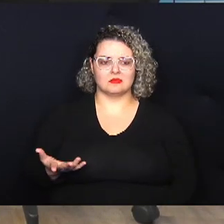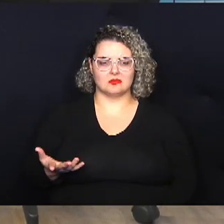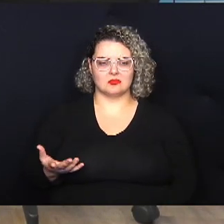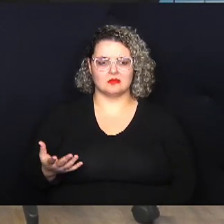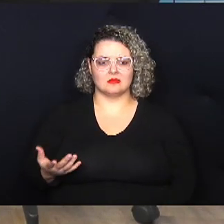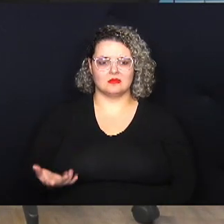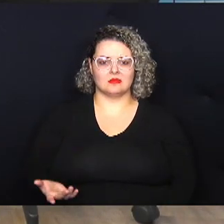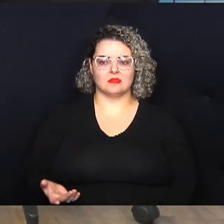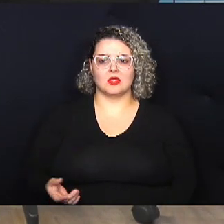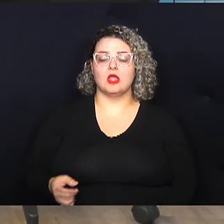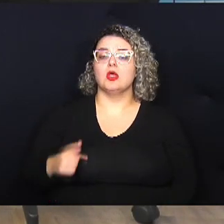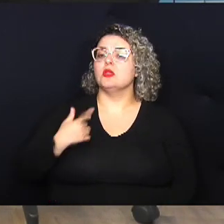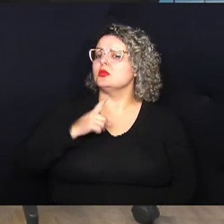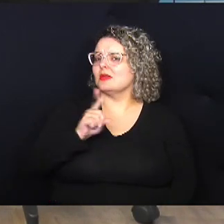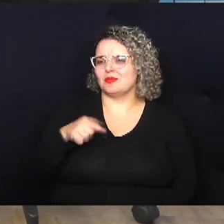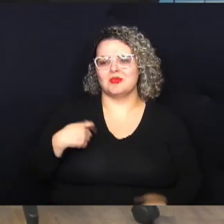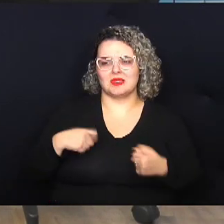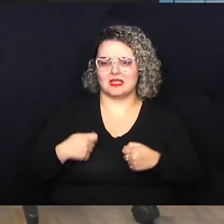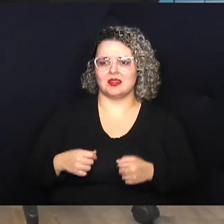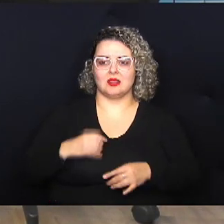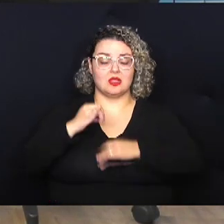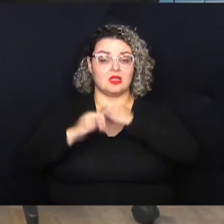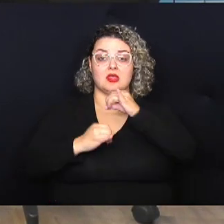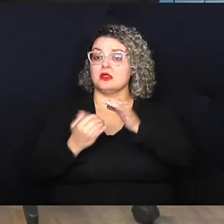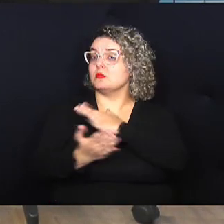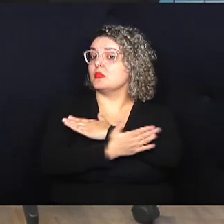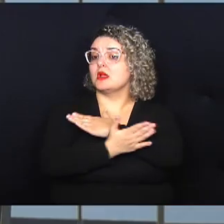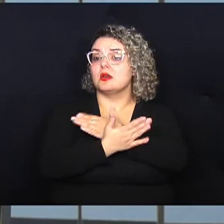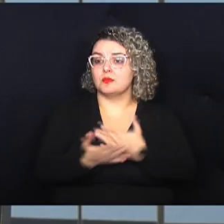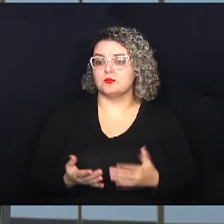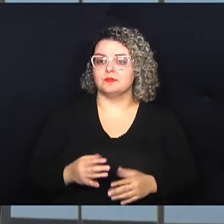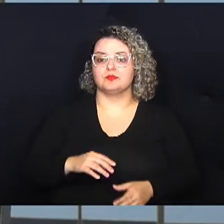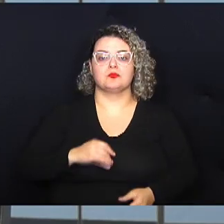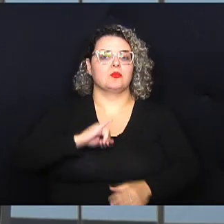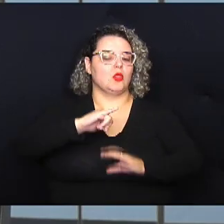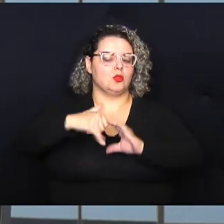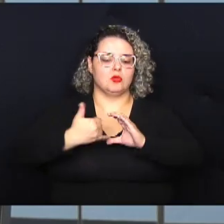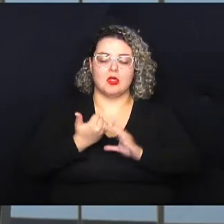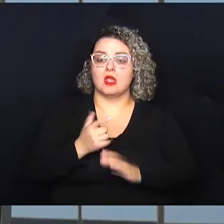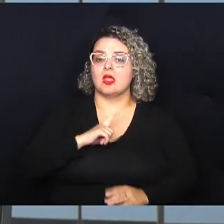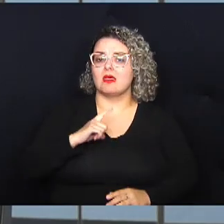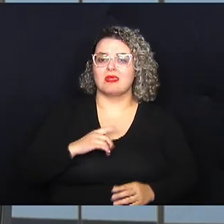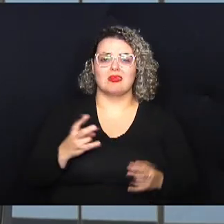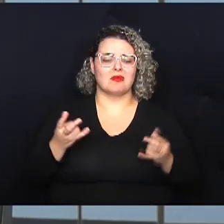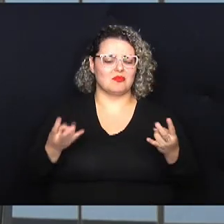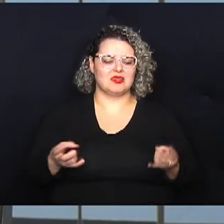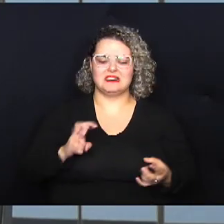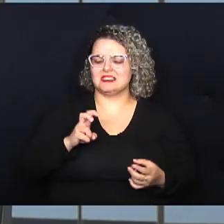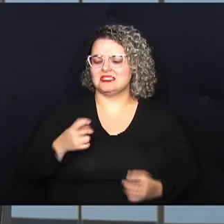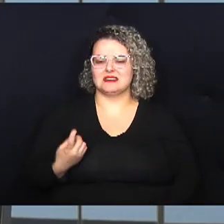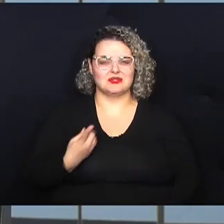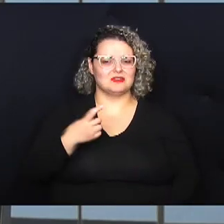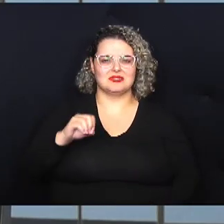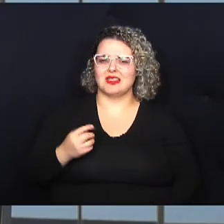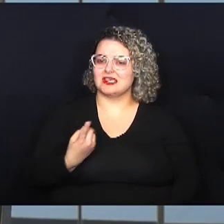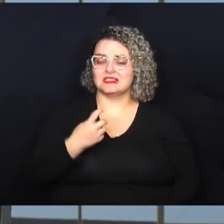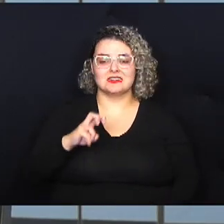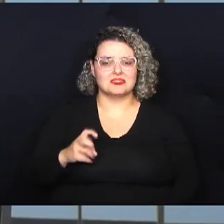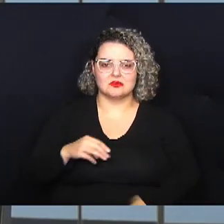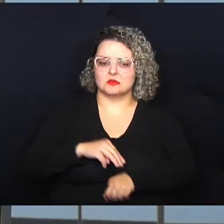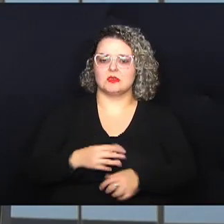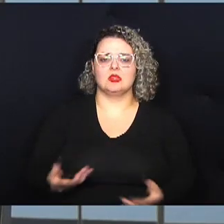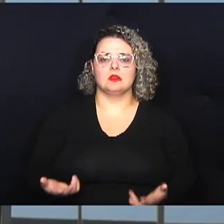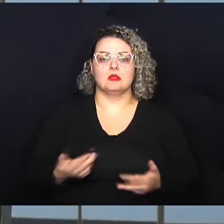rapidinha, né? Gente, nós temos a internet a nosso favor. Entra lá no YouTube, tem meditação de 5 minutos, 10 minutos, 15 minutos. Então, assim, são